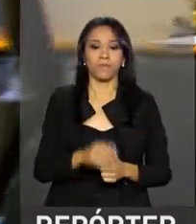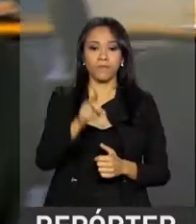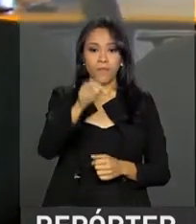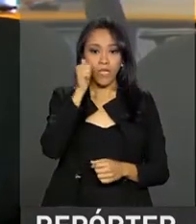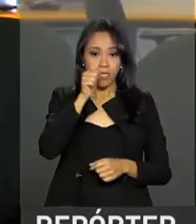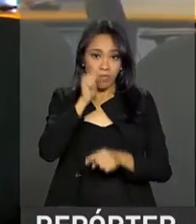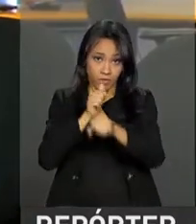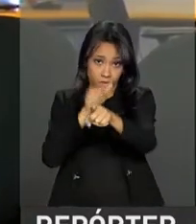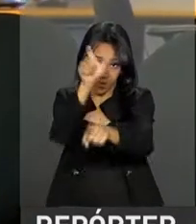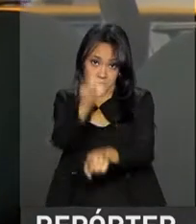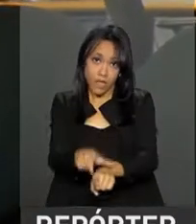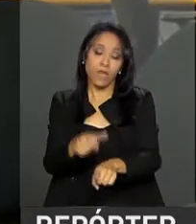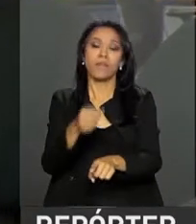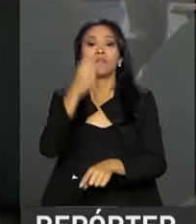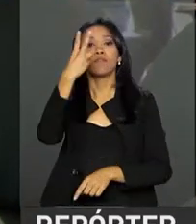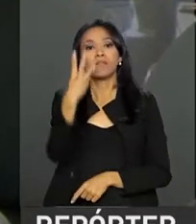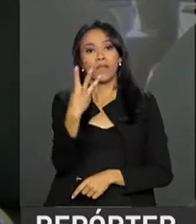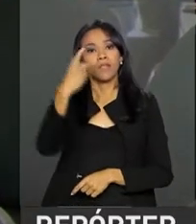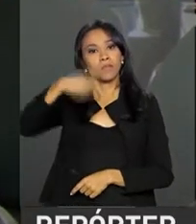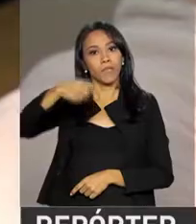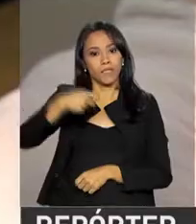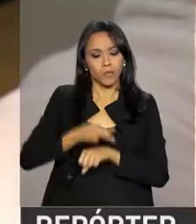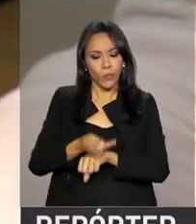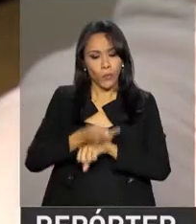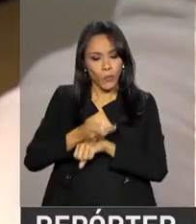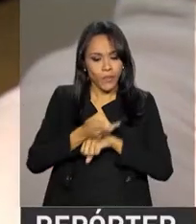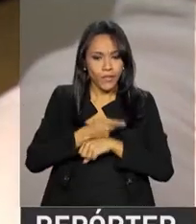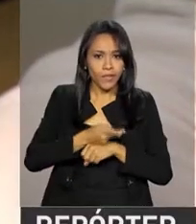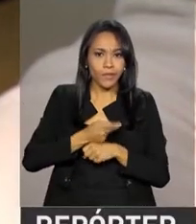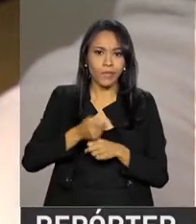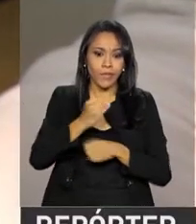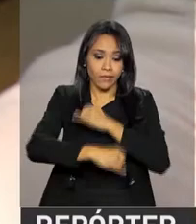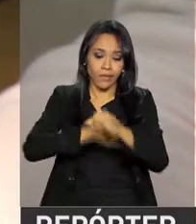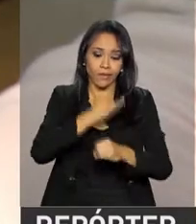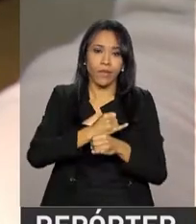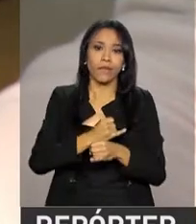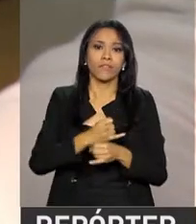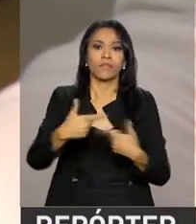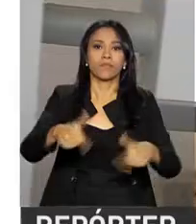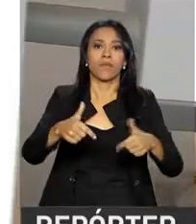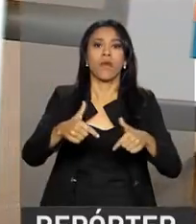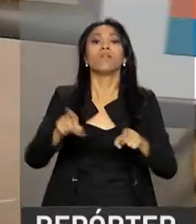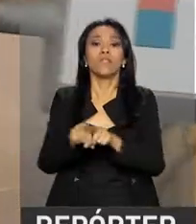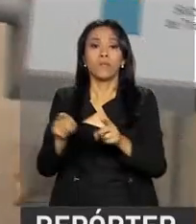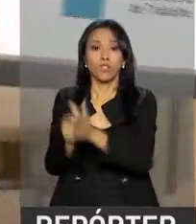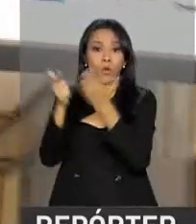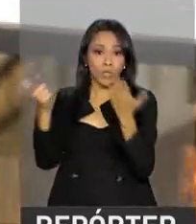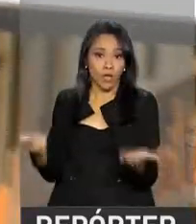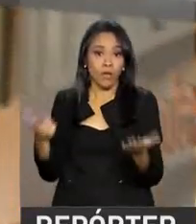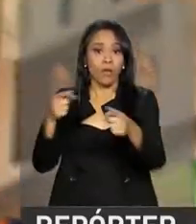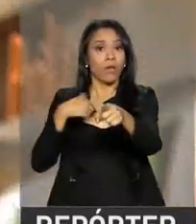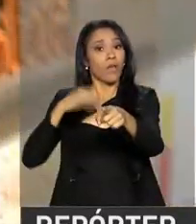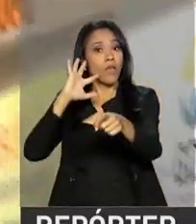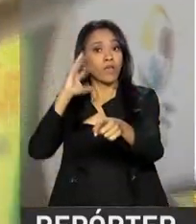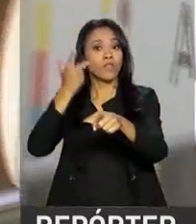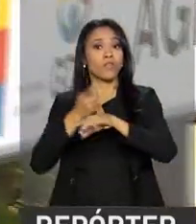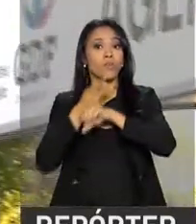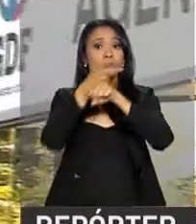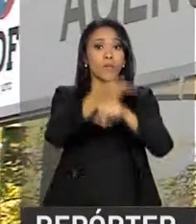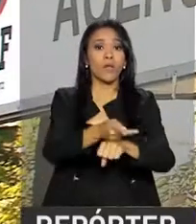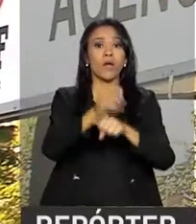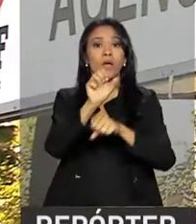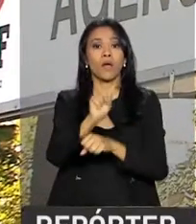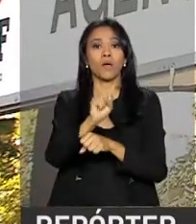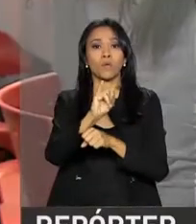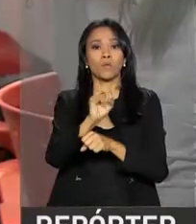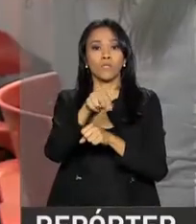Vanessa está procurando emprego há 3 meses pela internet e em anúncios de jornal. Hoje resolveu vir a essa agência do Cine em busca de